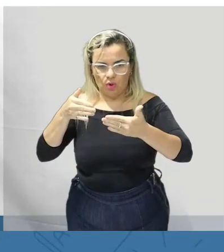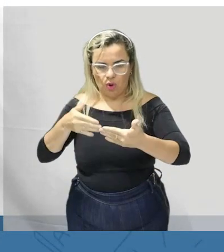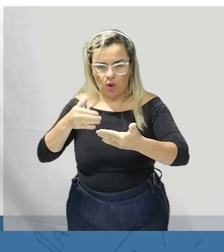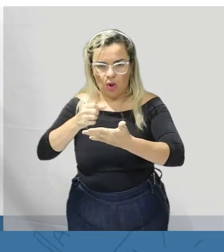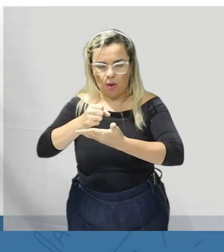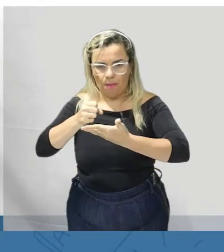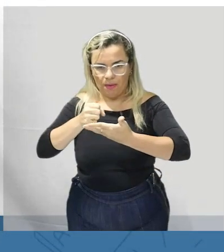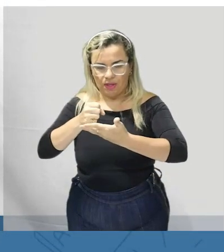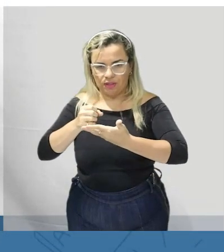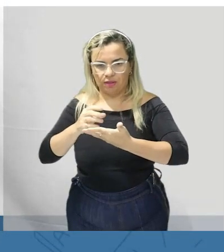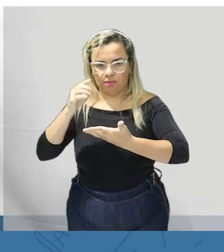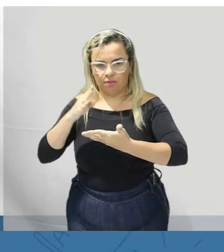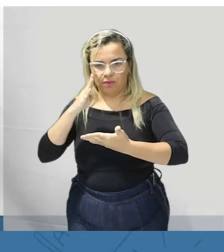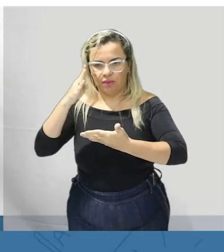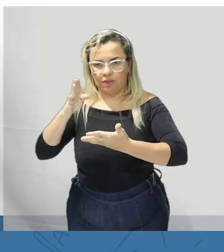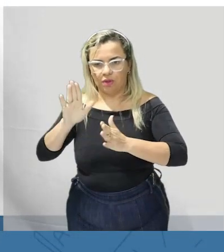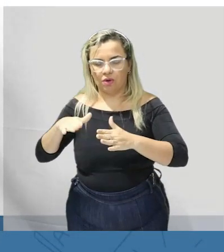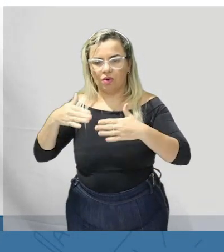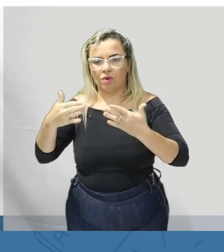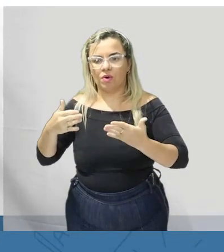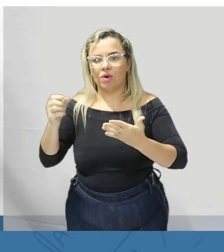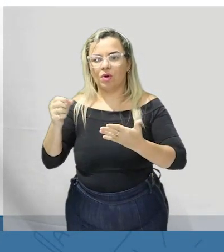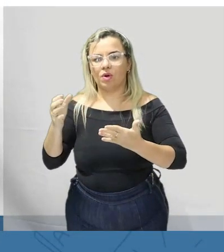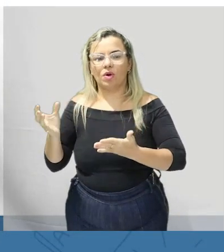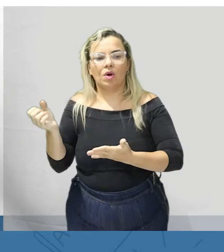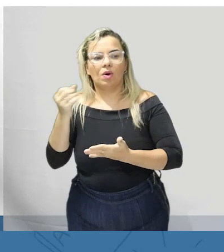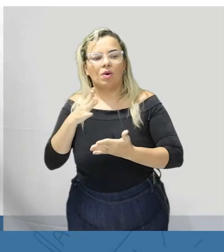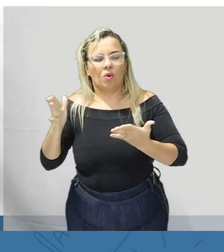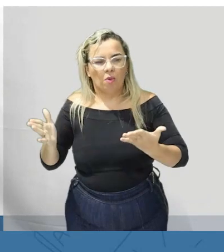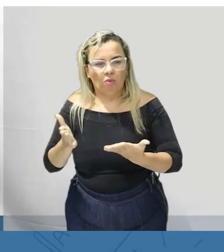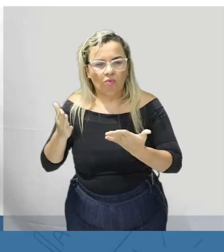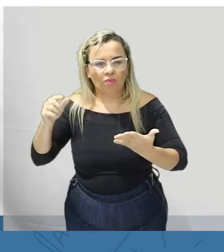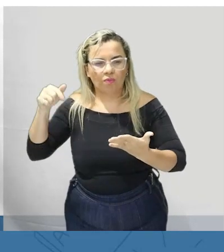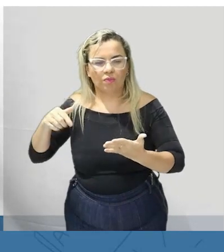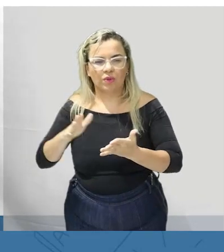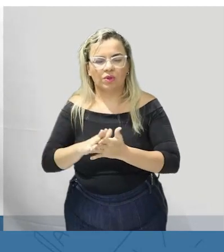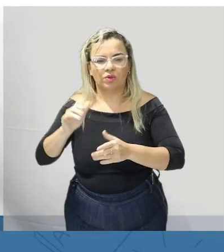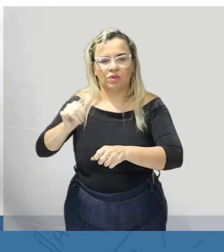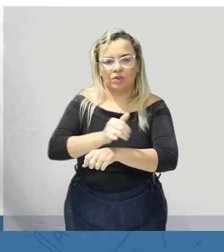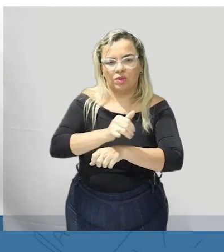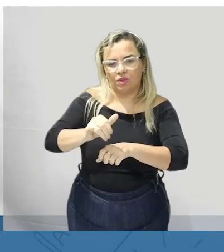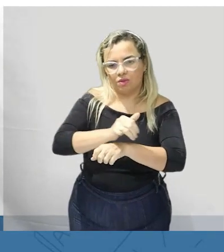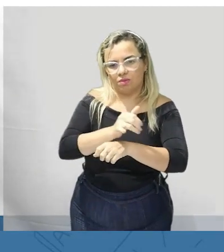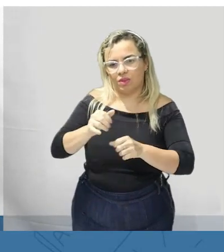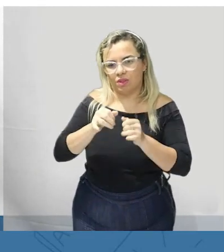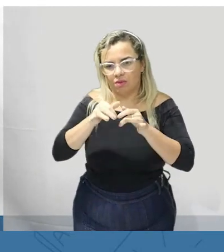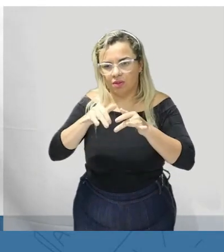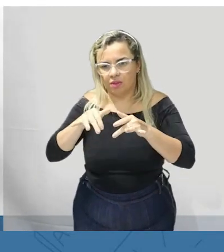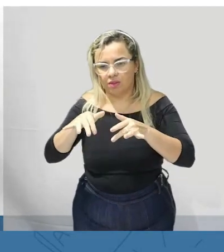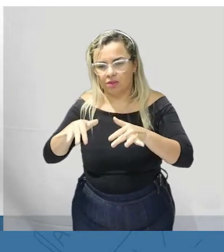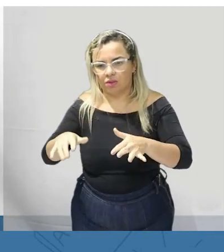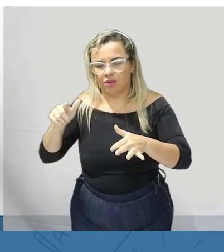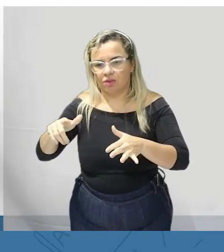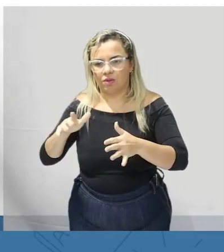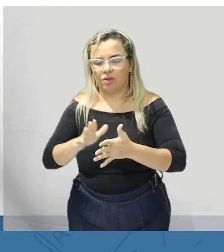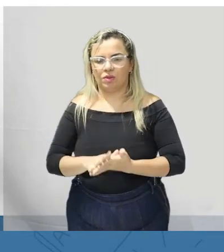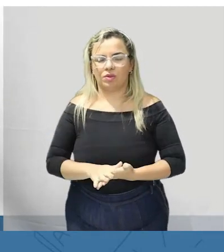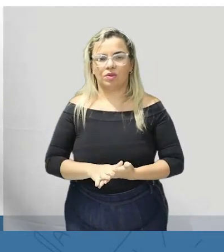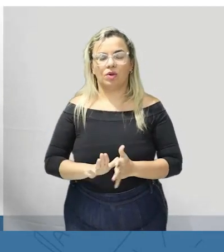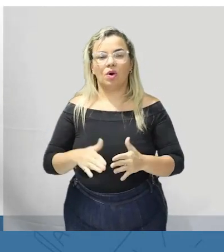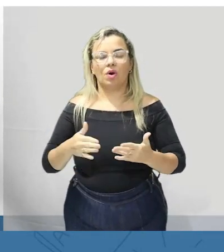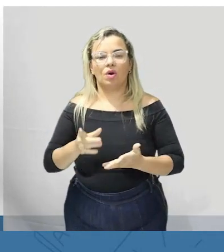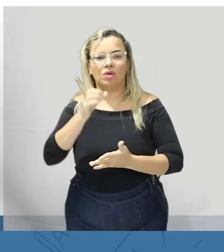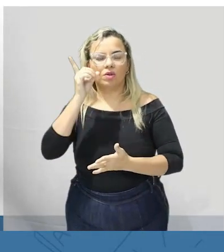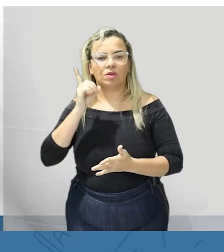como exemplo, qual tendência contemporânea impulsiona a formulação de estratégias mais abrangentes por parte do